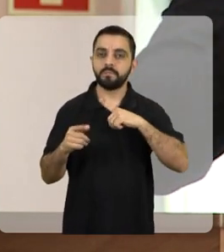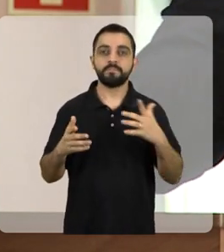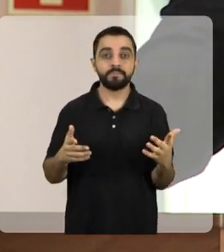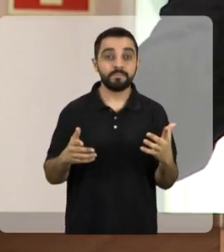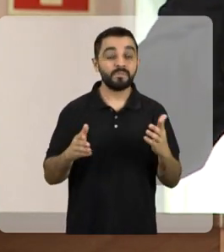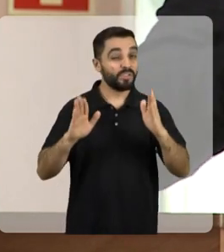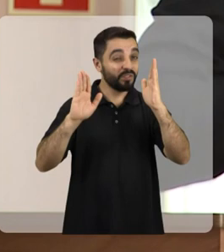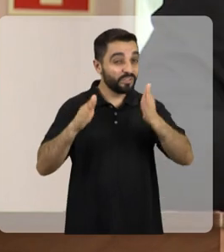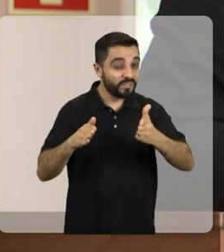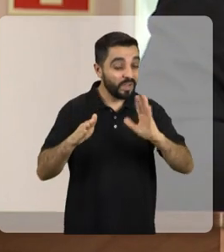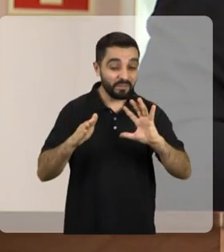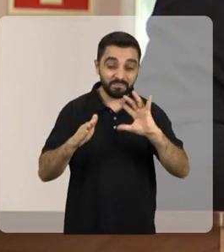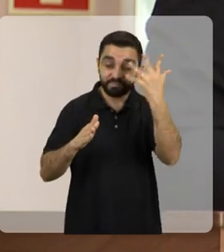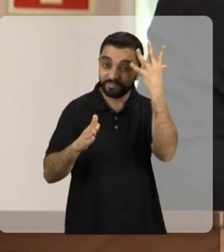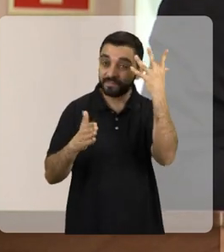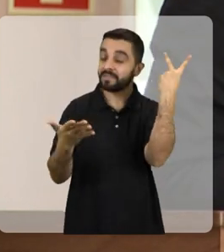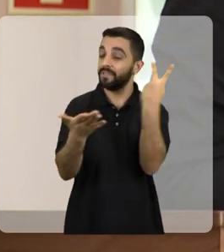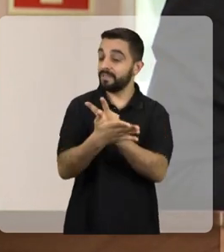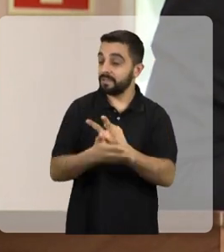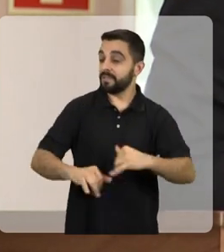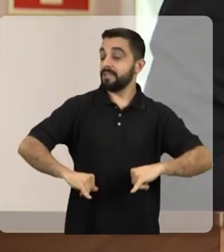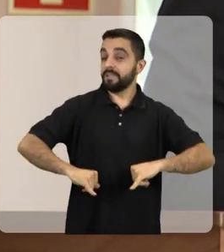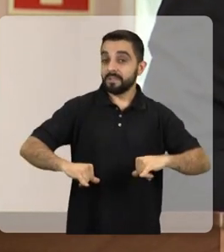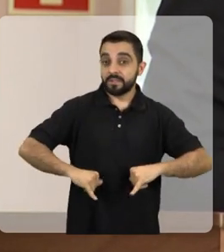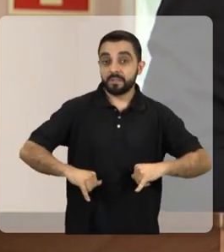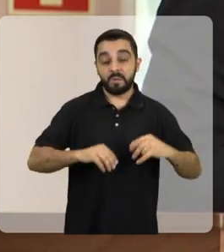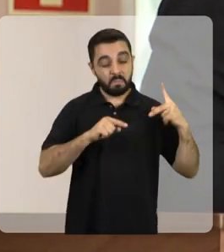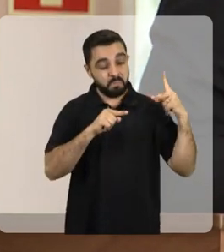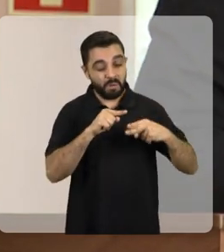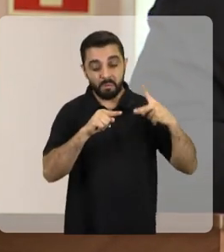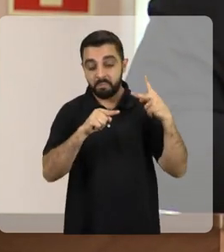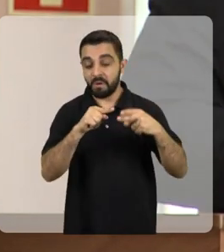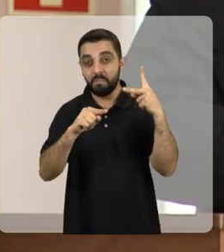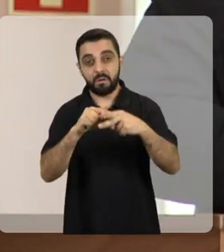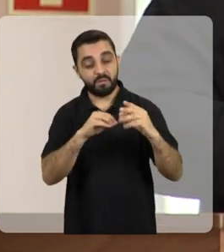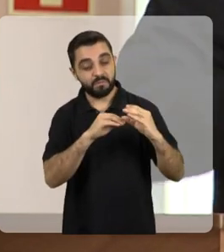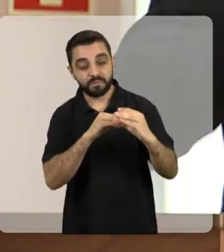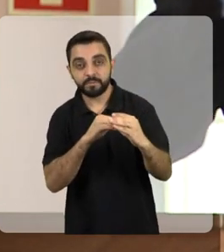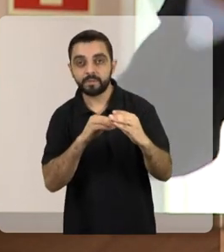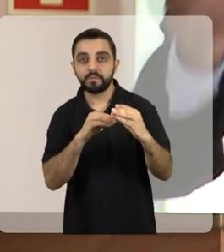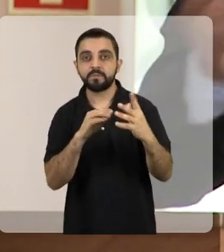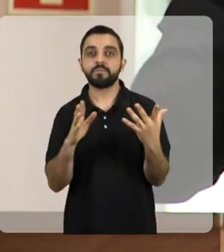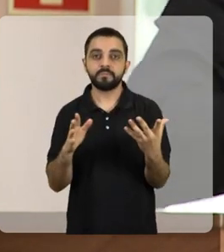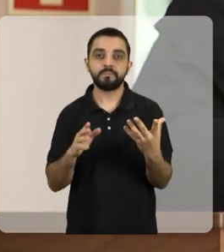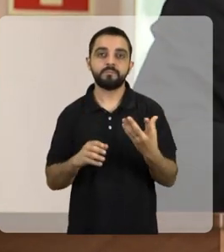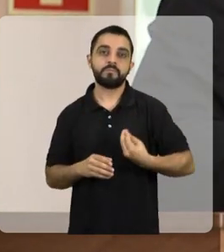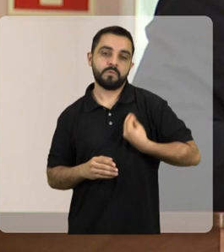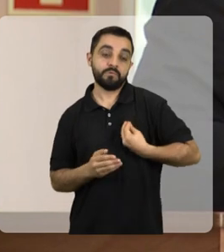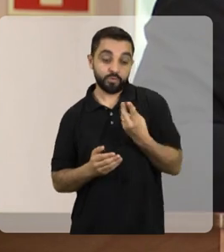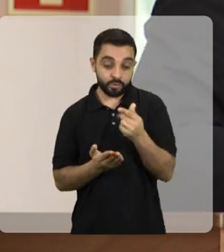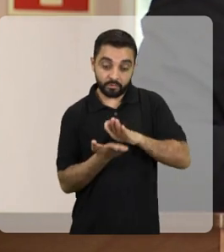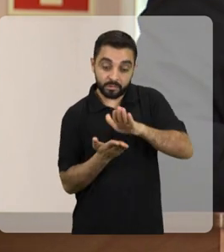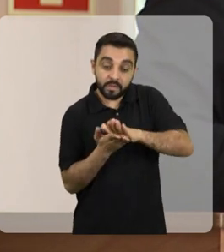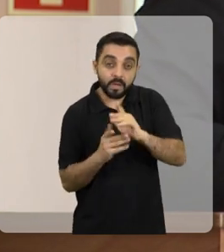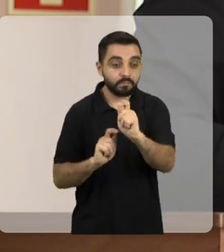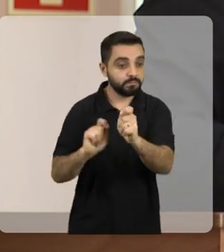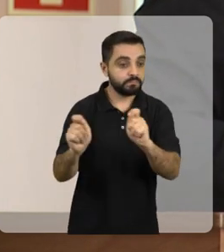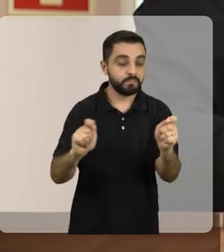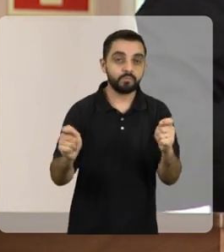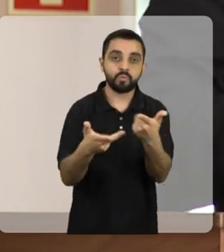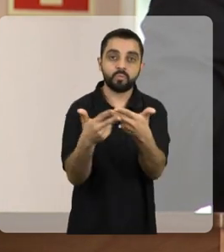Temos sofrido cortes brutais no nosso orçamento de manutenção, chamado custeio e